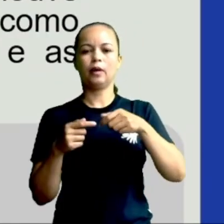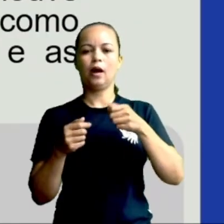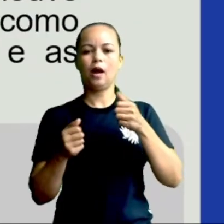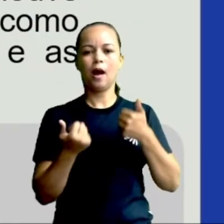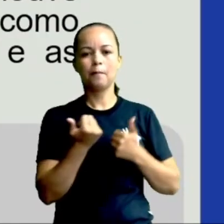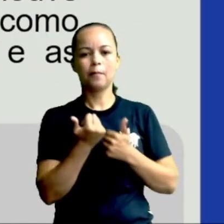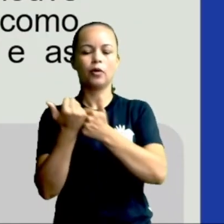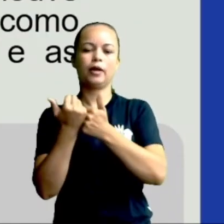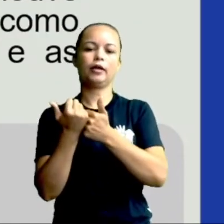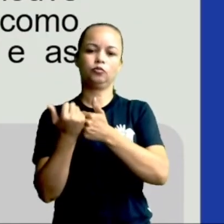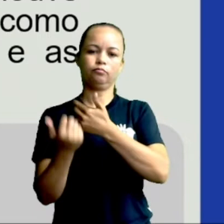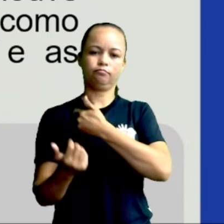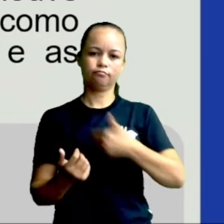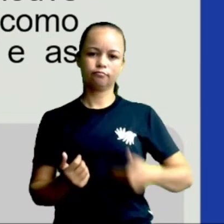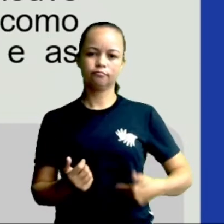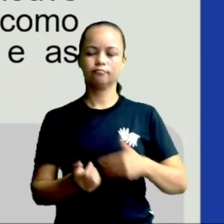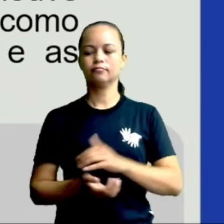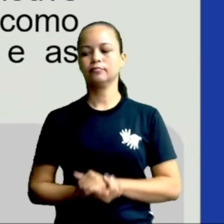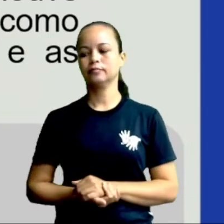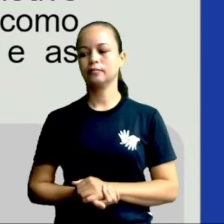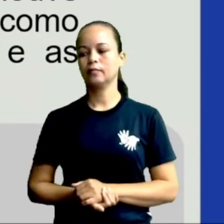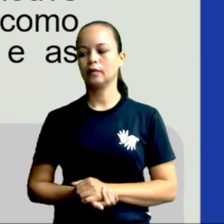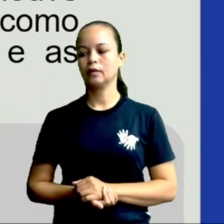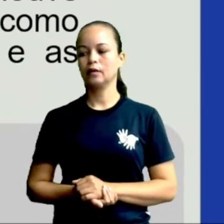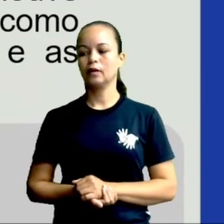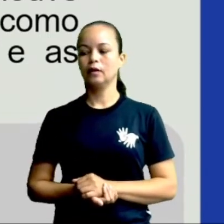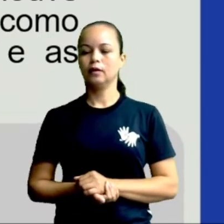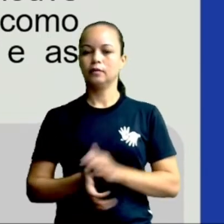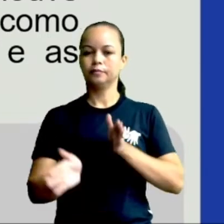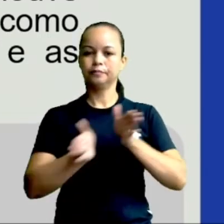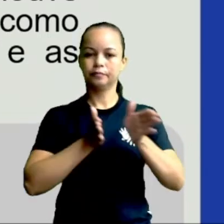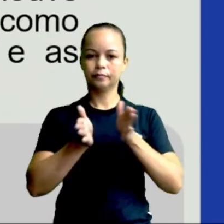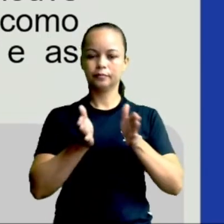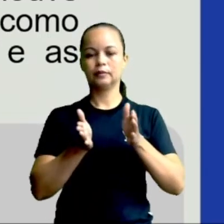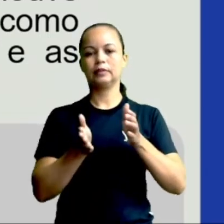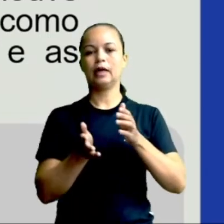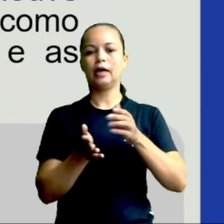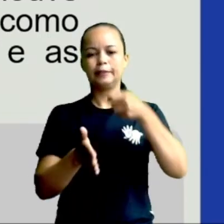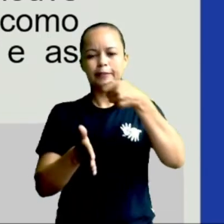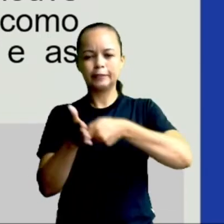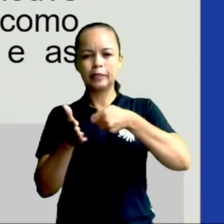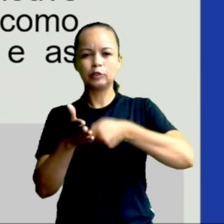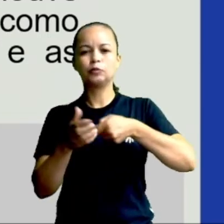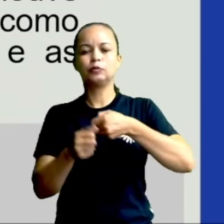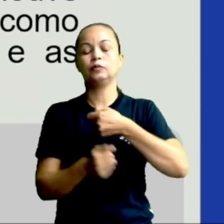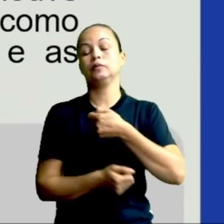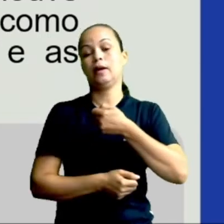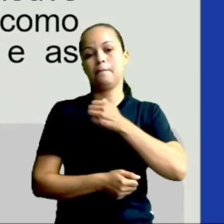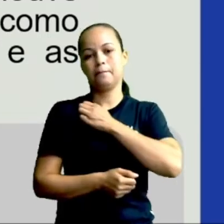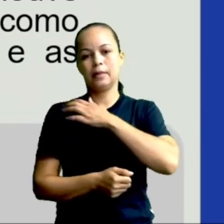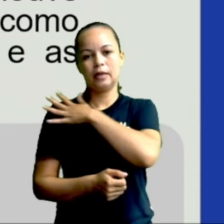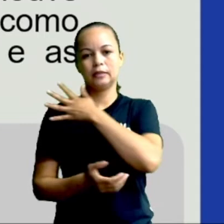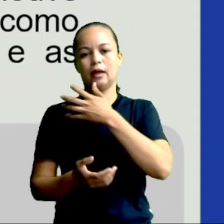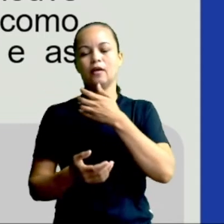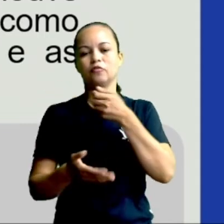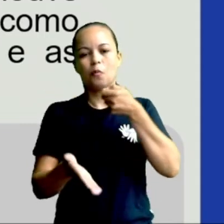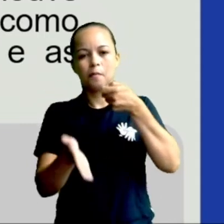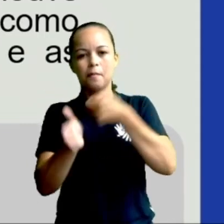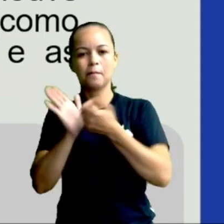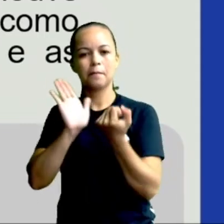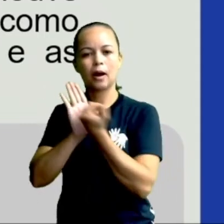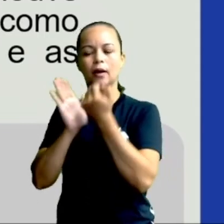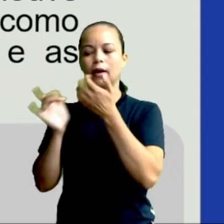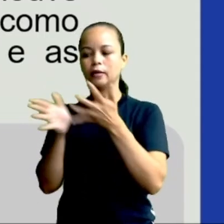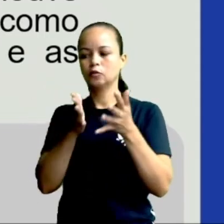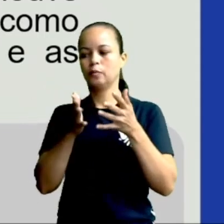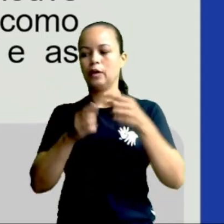governo. E aí, o período da ditadura militar ficou marcado por uma política econômica que